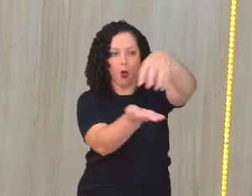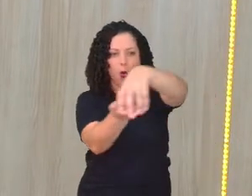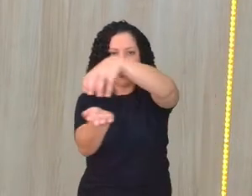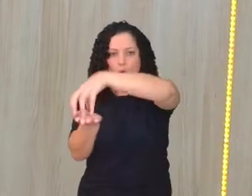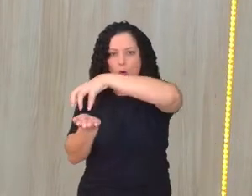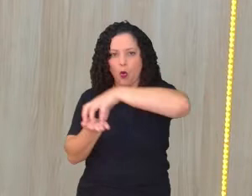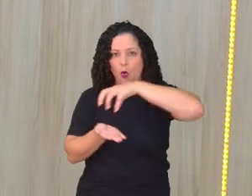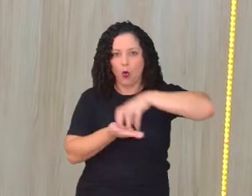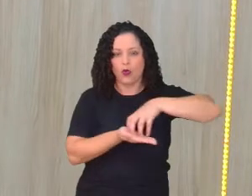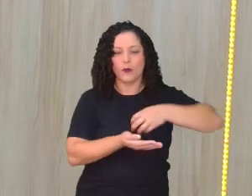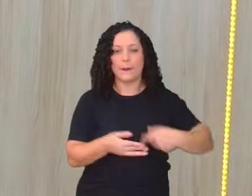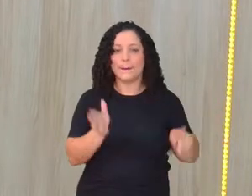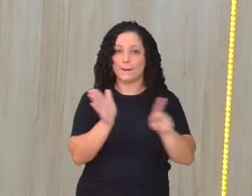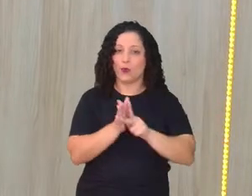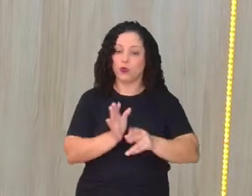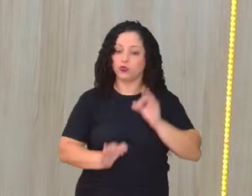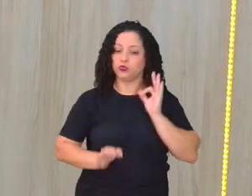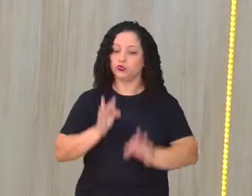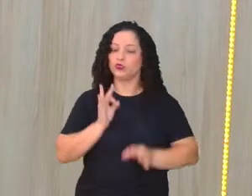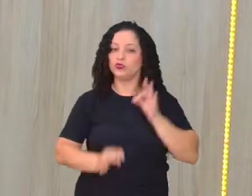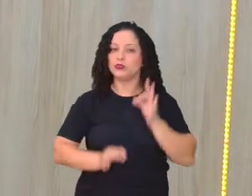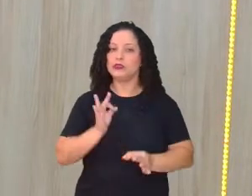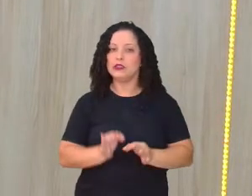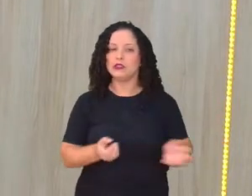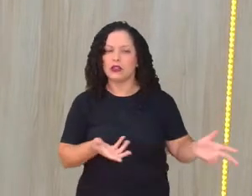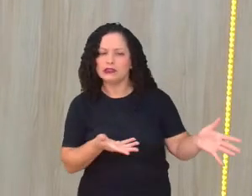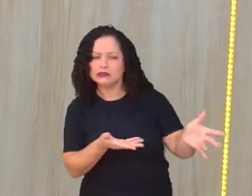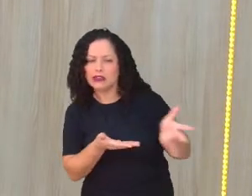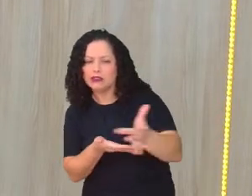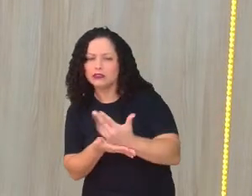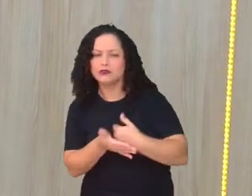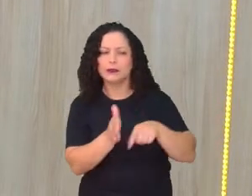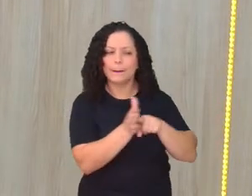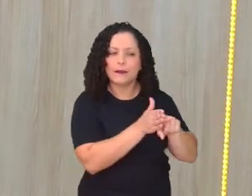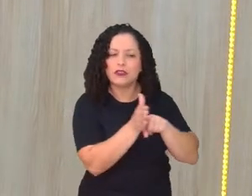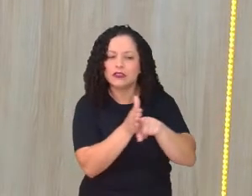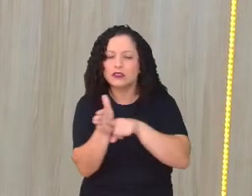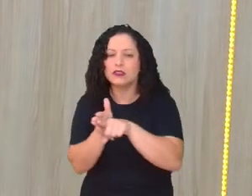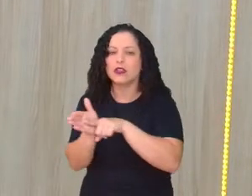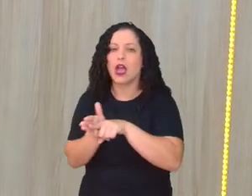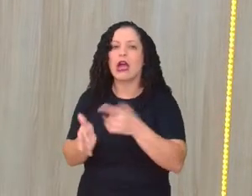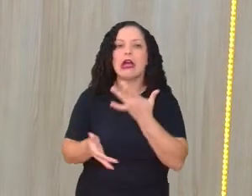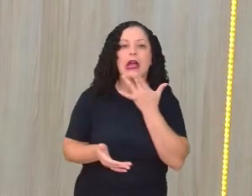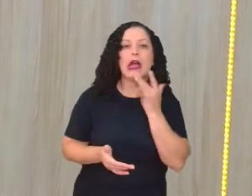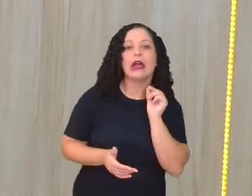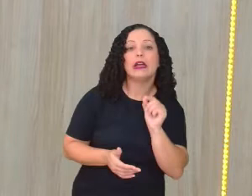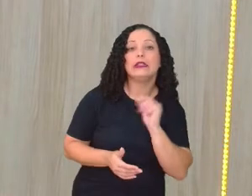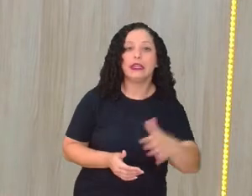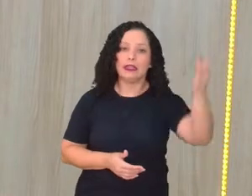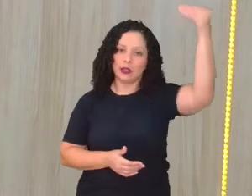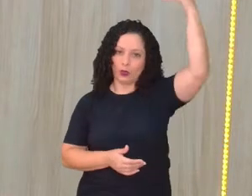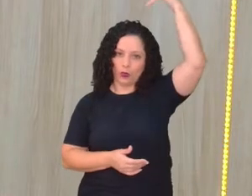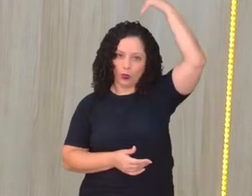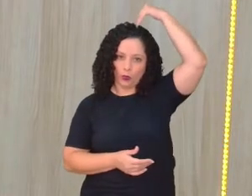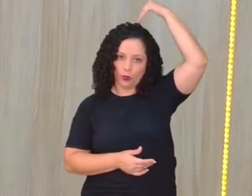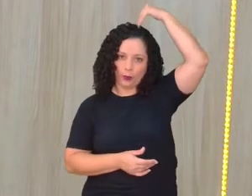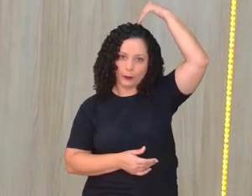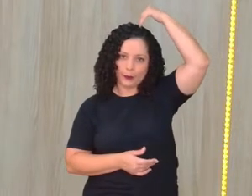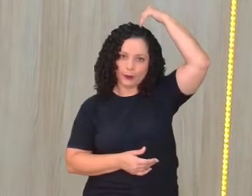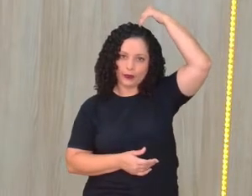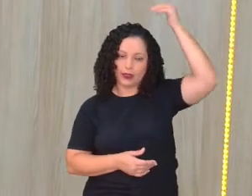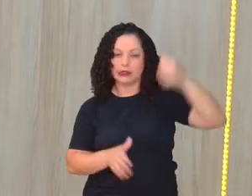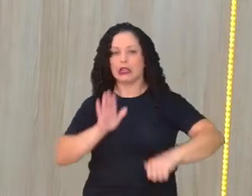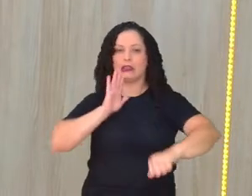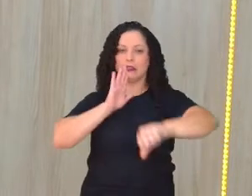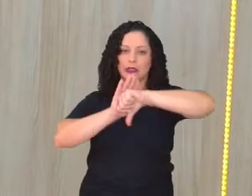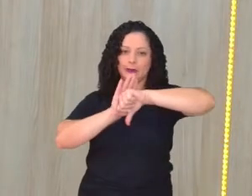específicos, né, para apurar a culpa, né, dos supostos, digamos assim, criminosos,